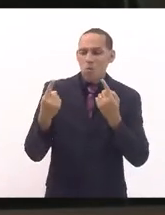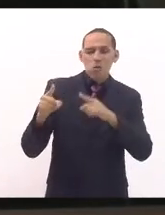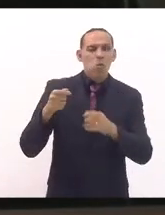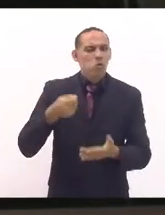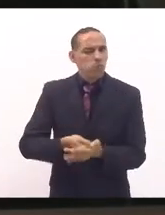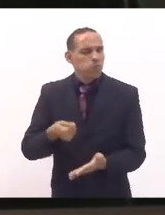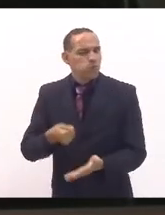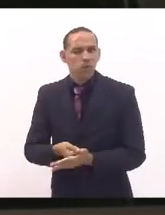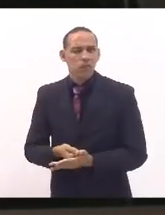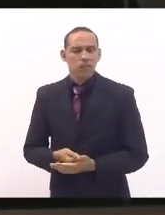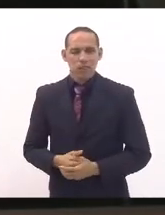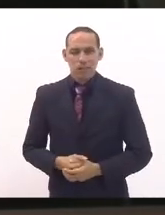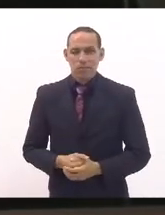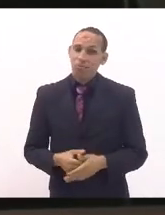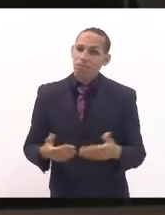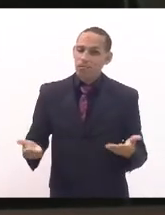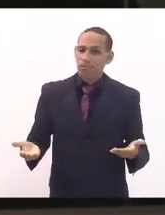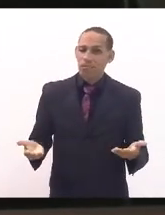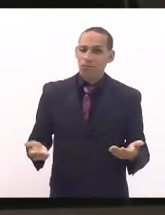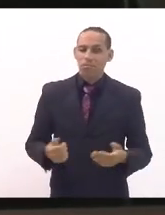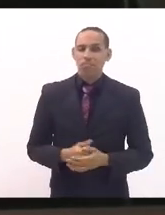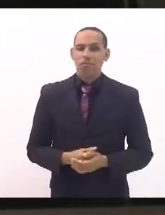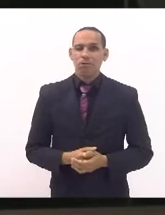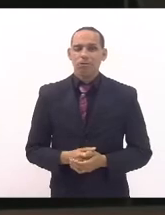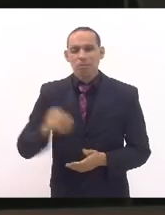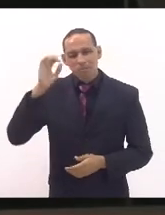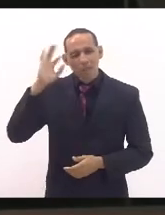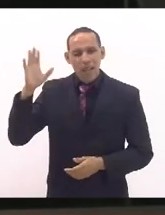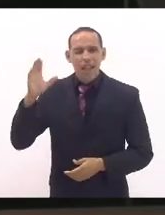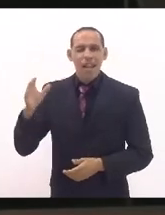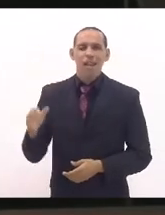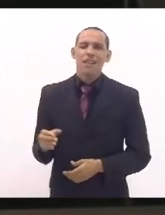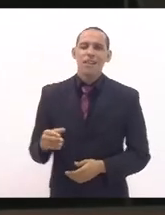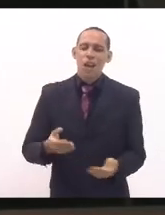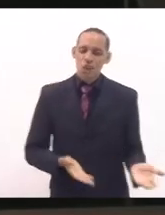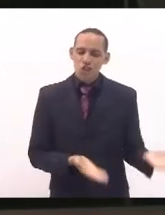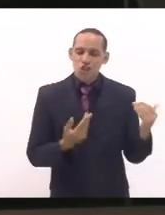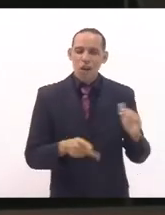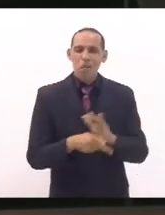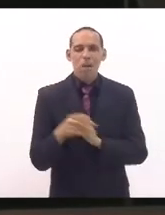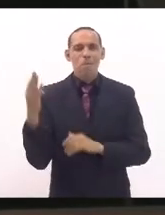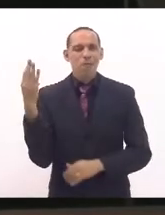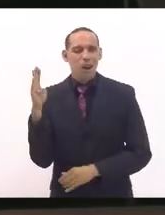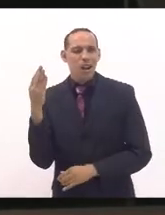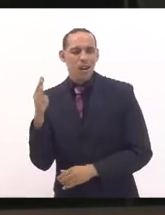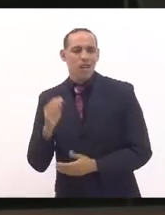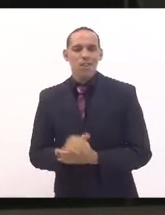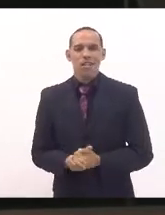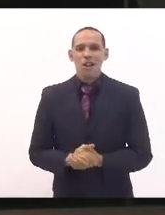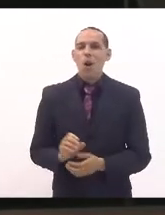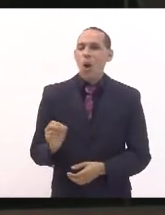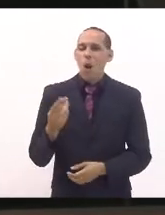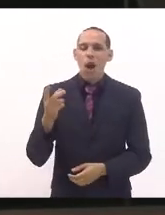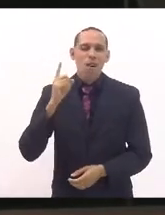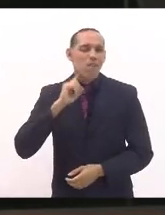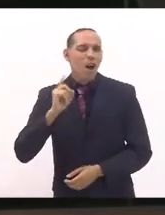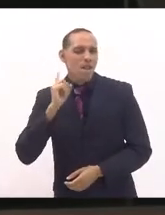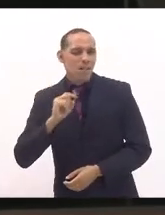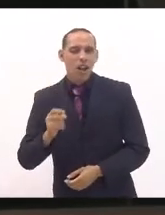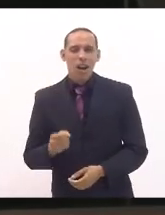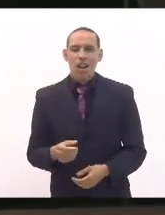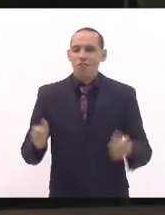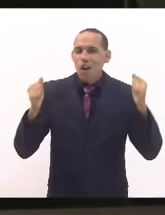regime ditatorial. Então, pensar na Jovem do Botafogo, a Torcida Jovem Fla,